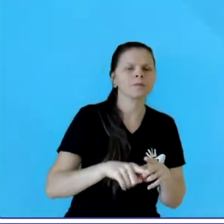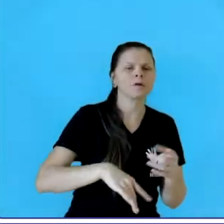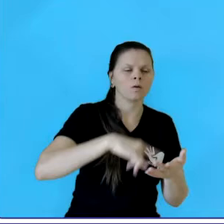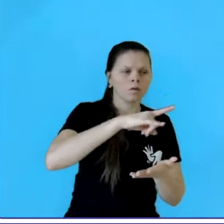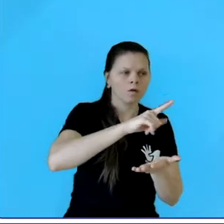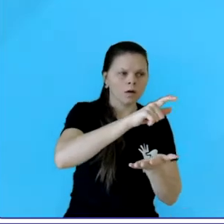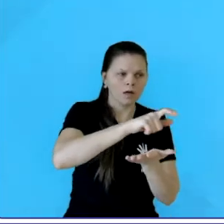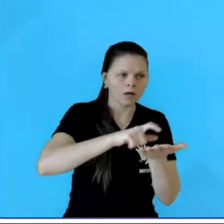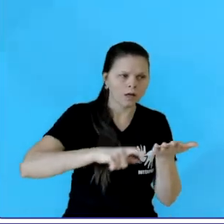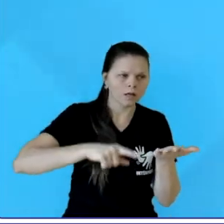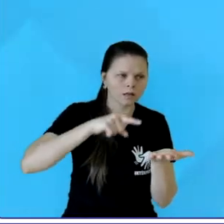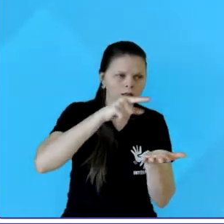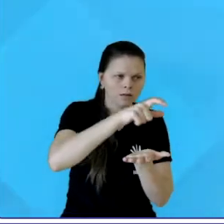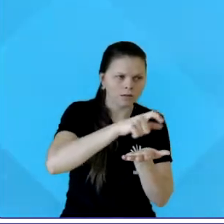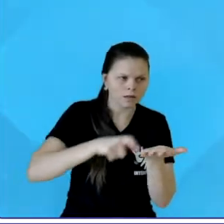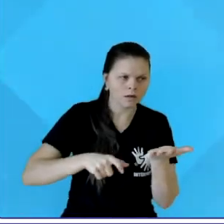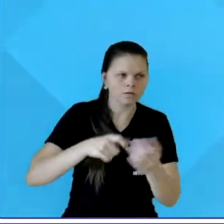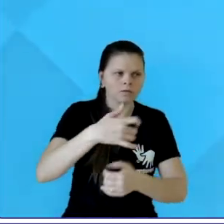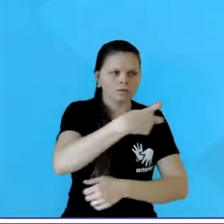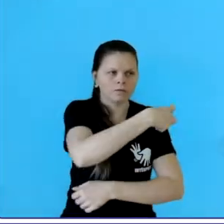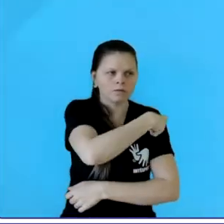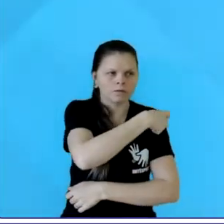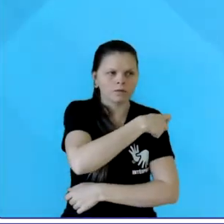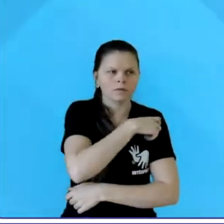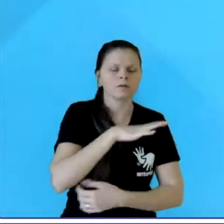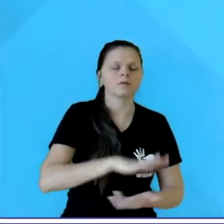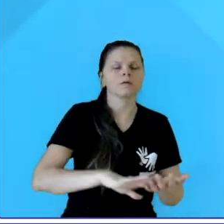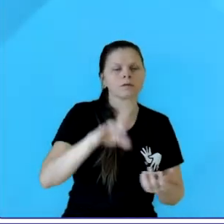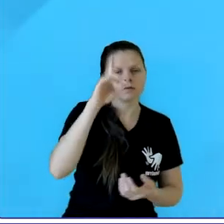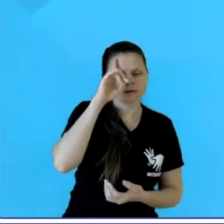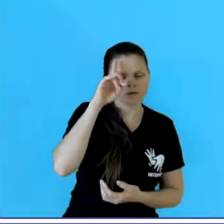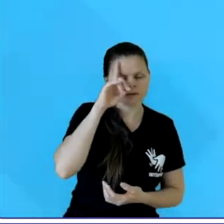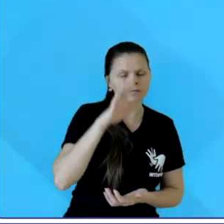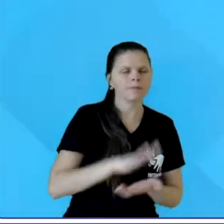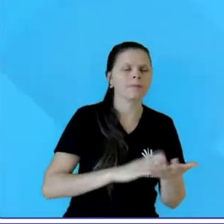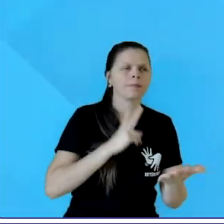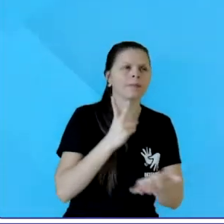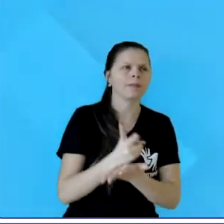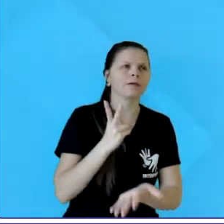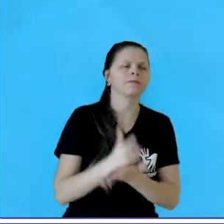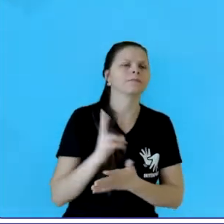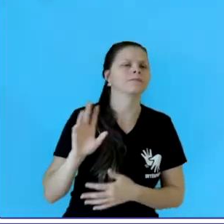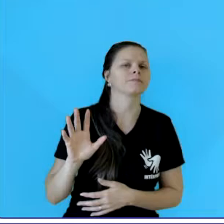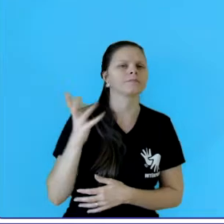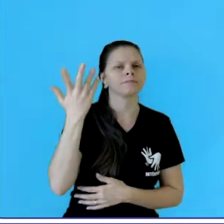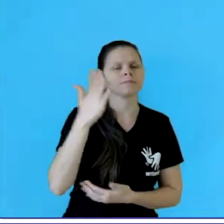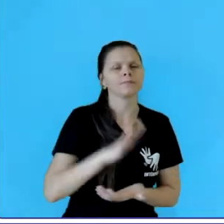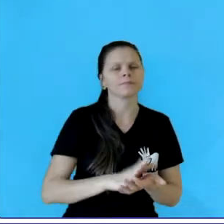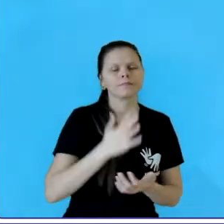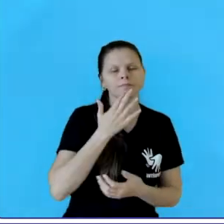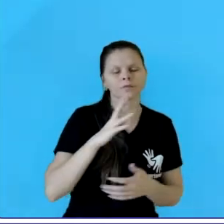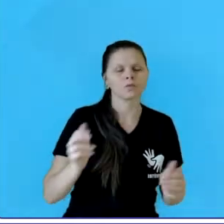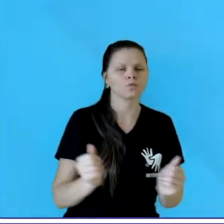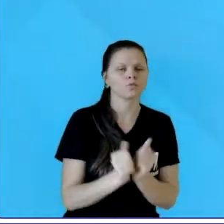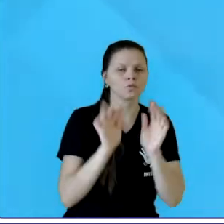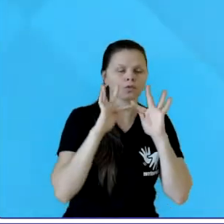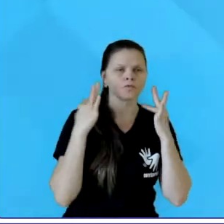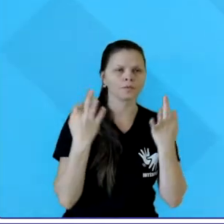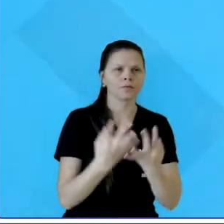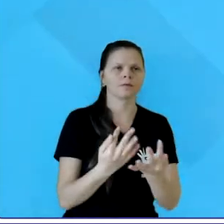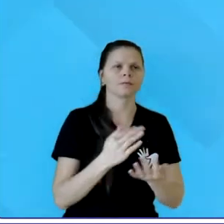está em dia. Então, tudo isso vai fazer com que aconteça esse acompanhamento primário com a família.